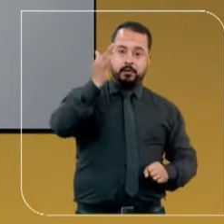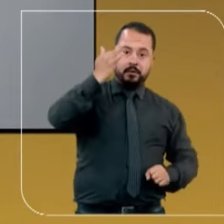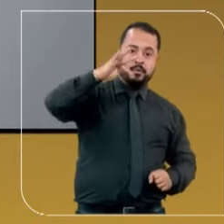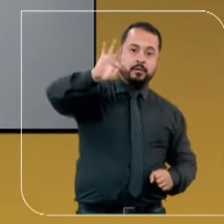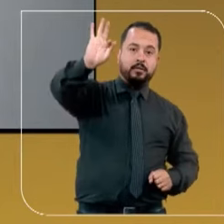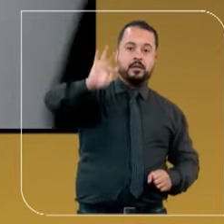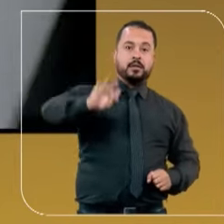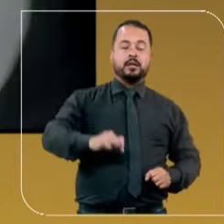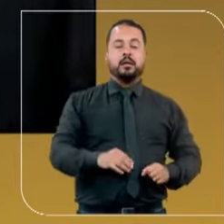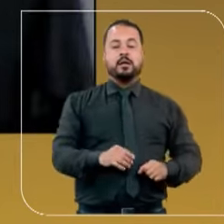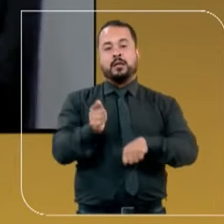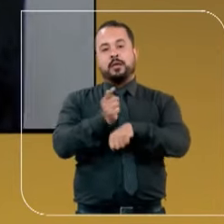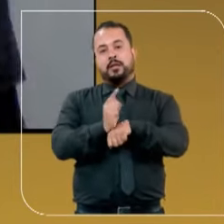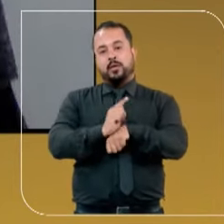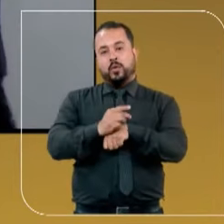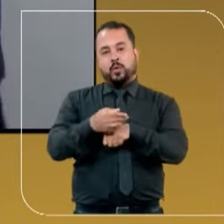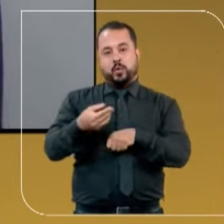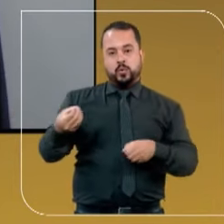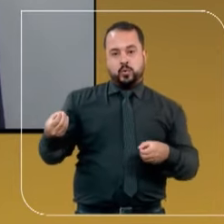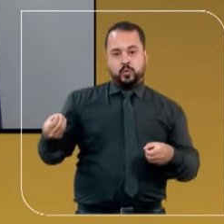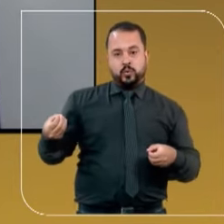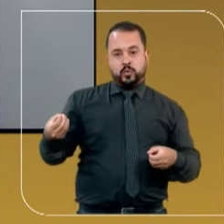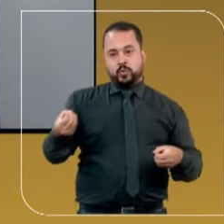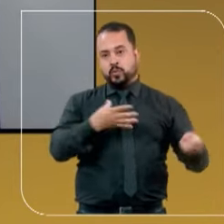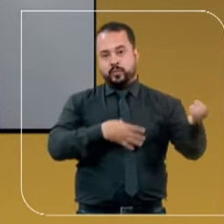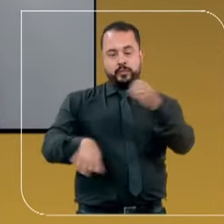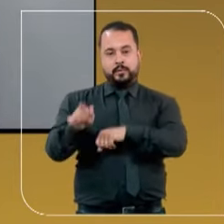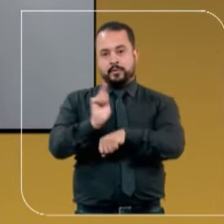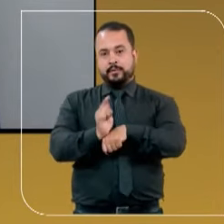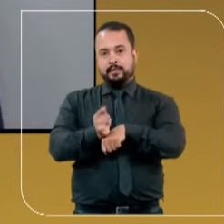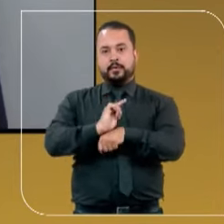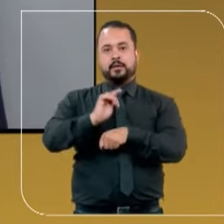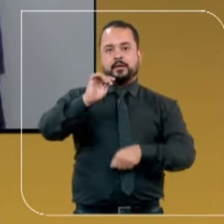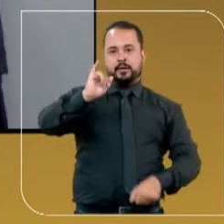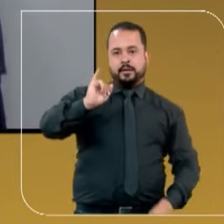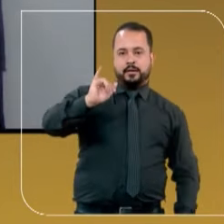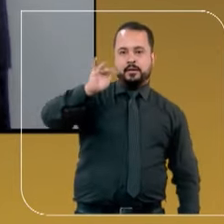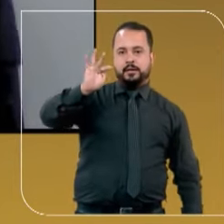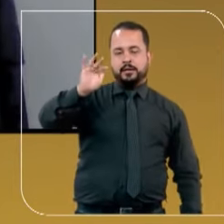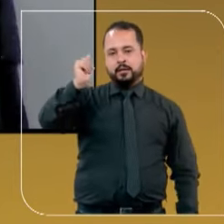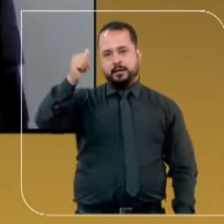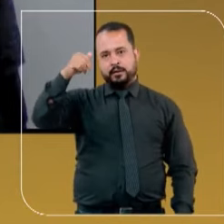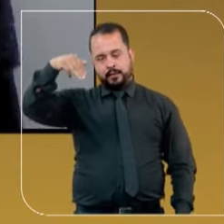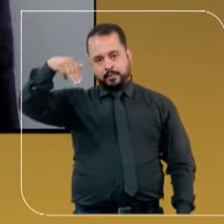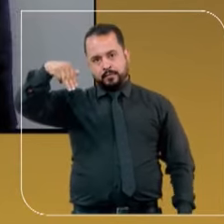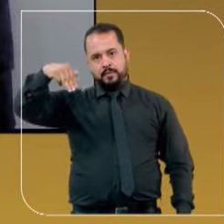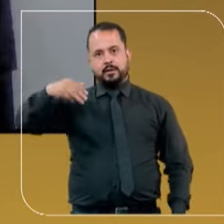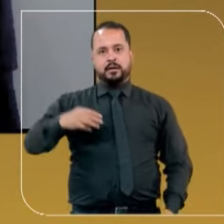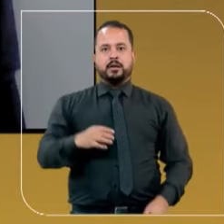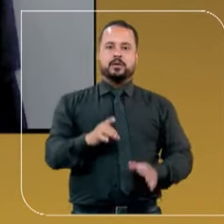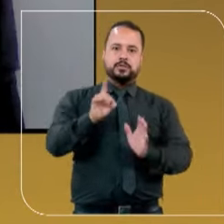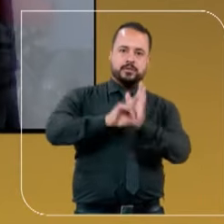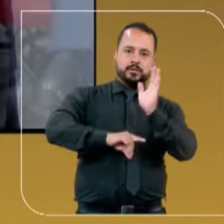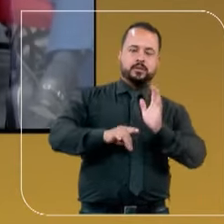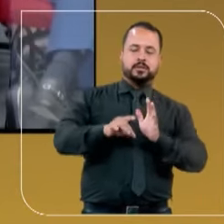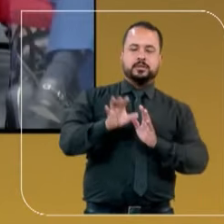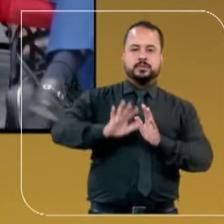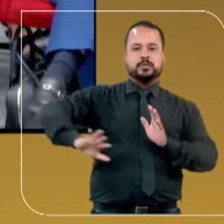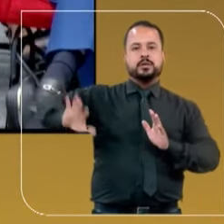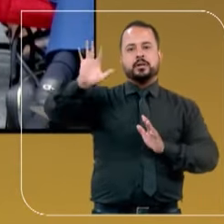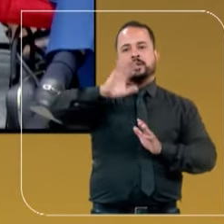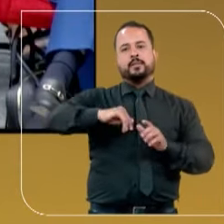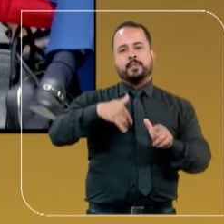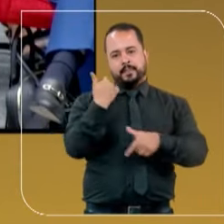uma nova gestão começa na IFAM. Ocupar a função de diretor-geral é assumir o compromisso diário de prestar um